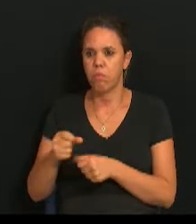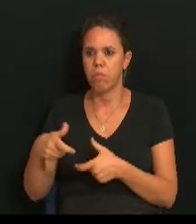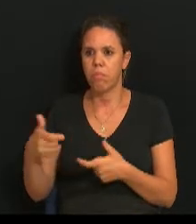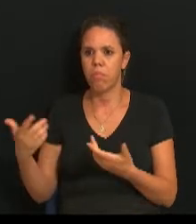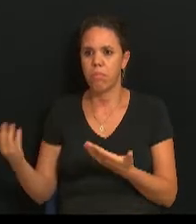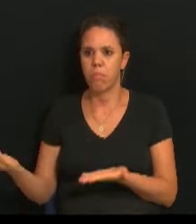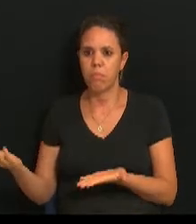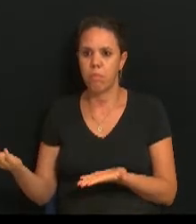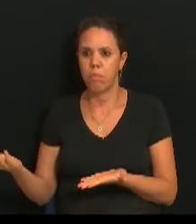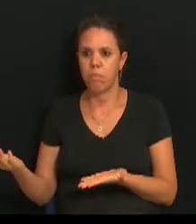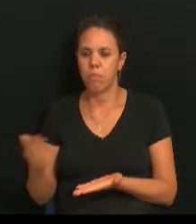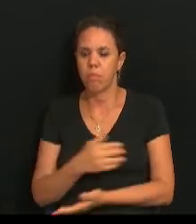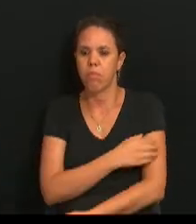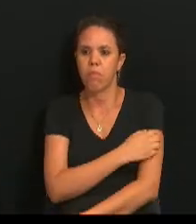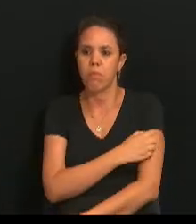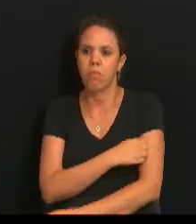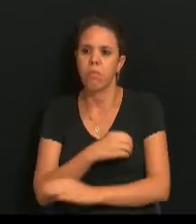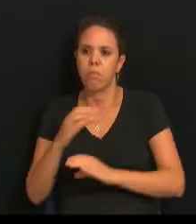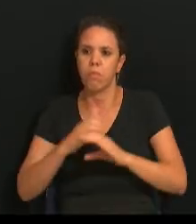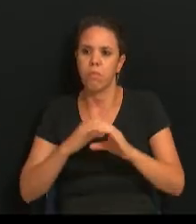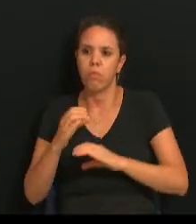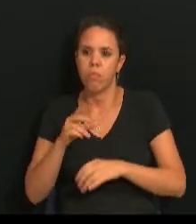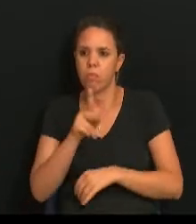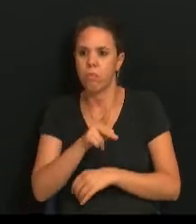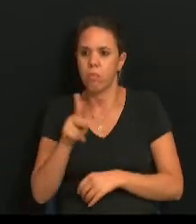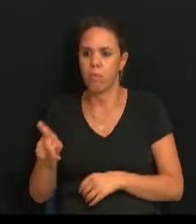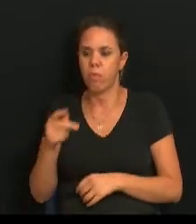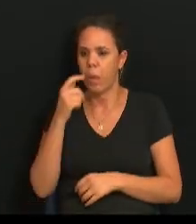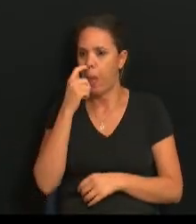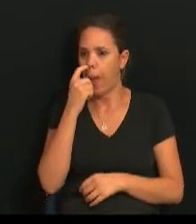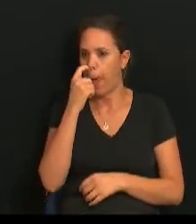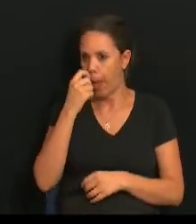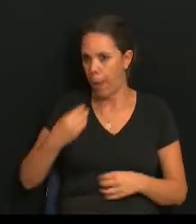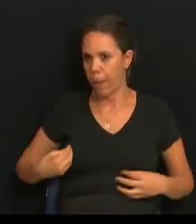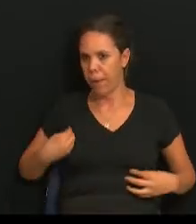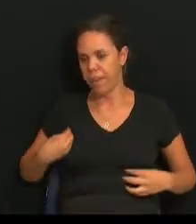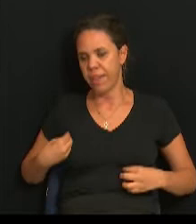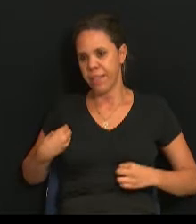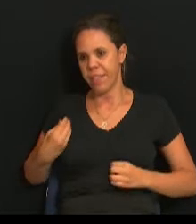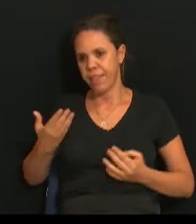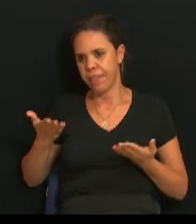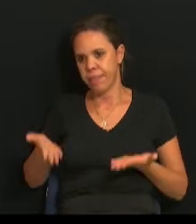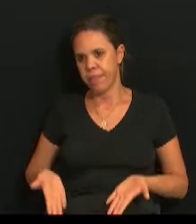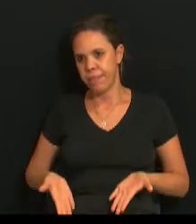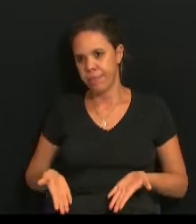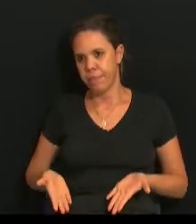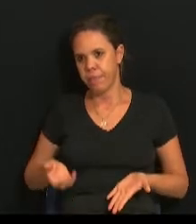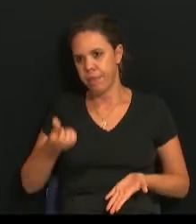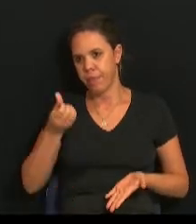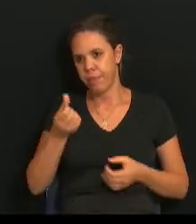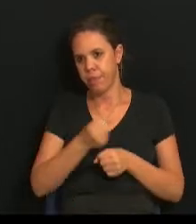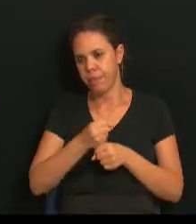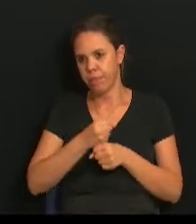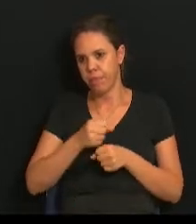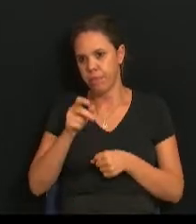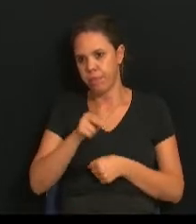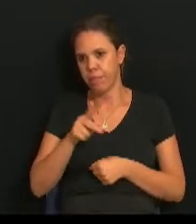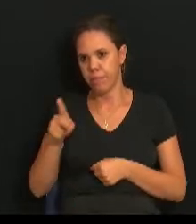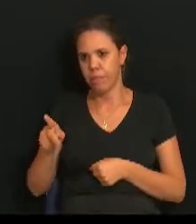e passei nesse último concurso de professora, né? Estou há 6 anos como